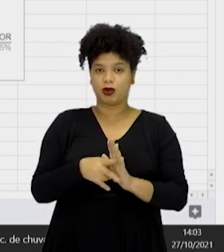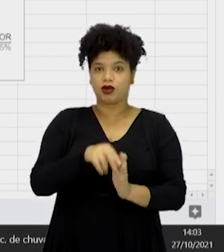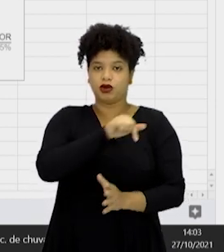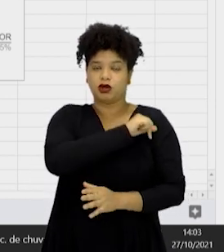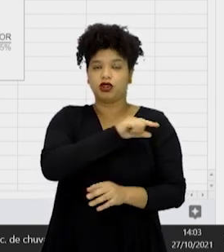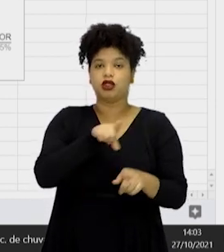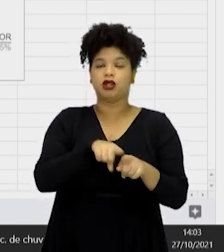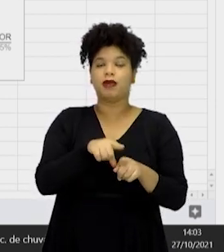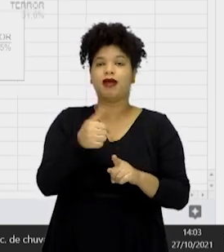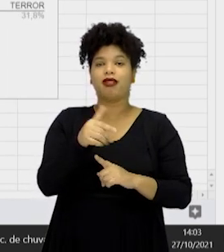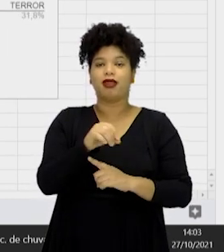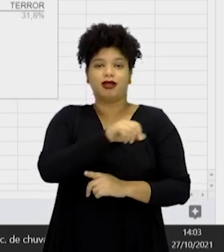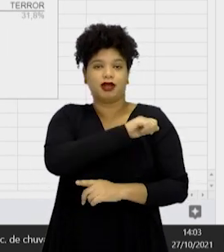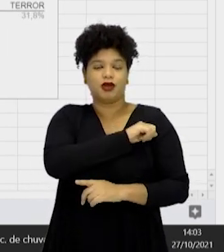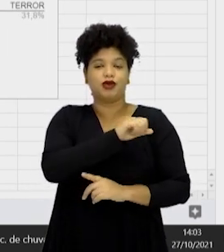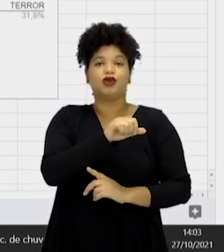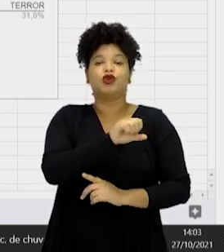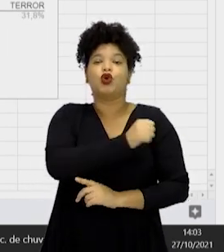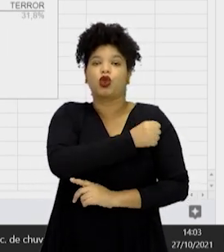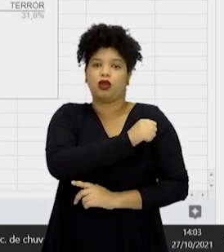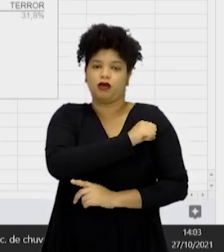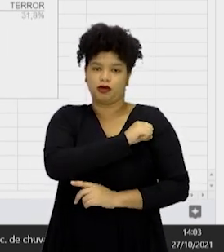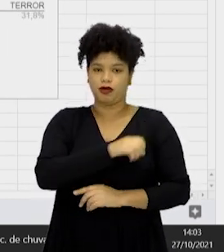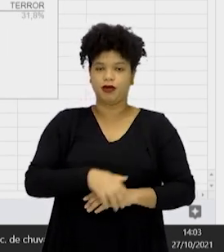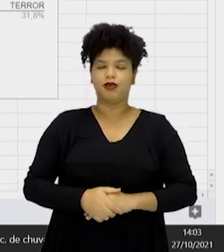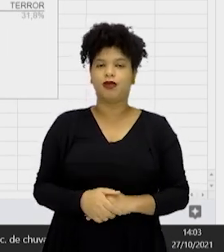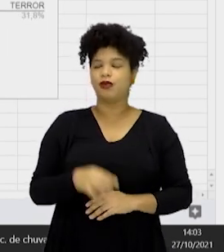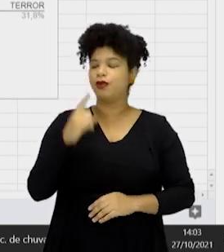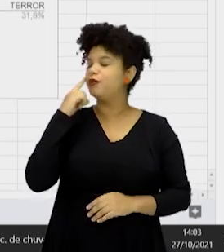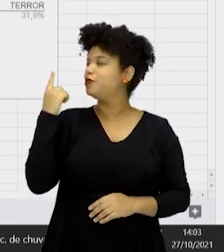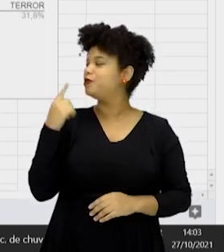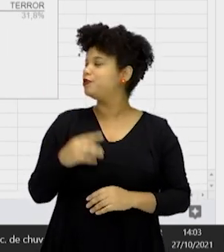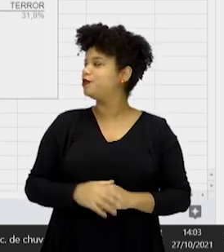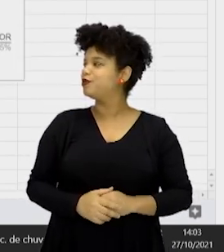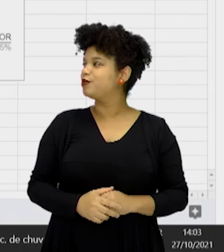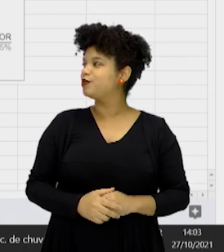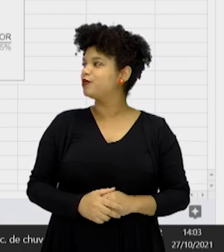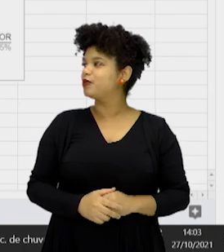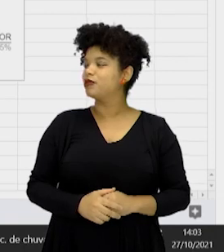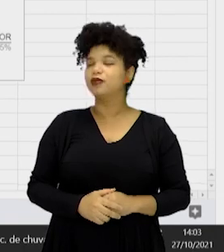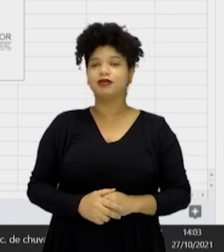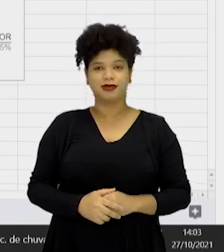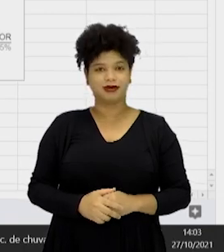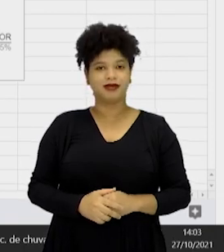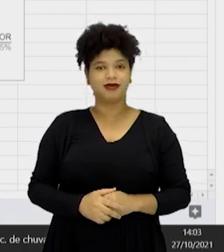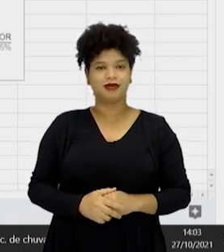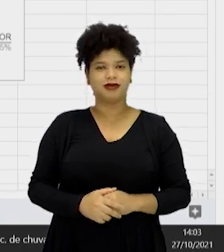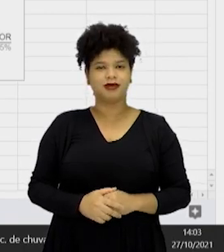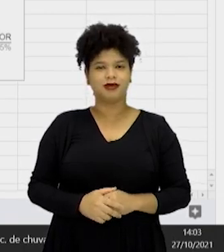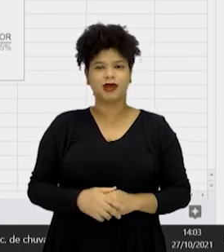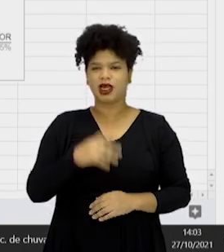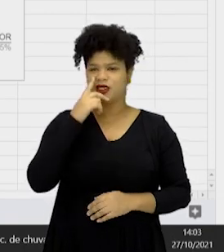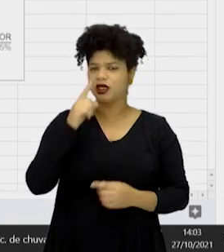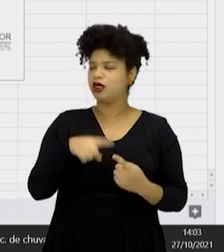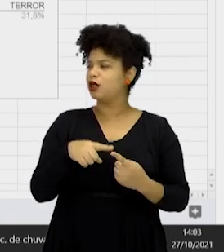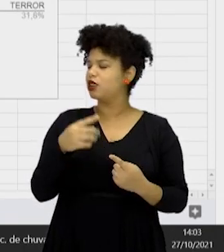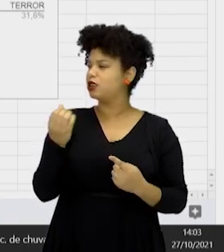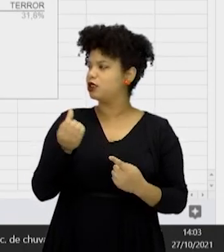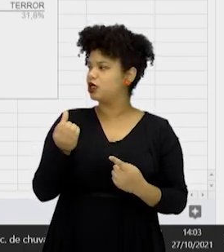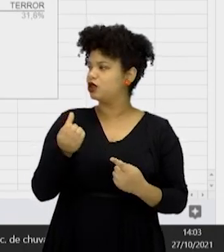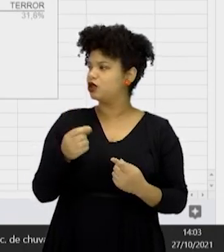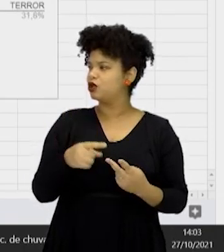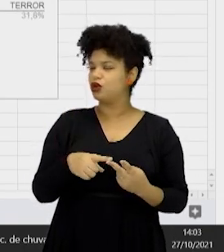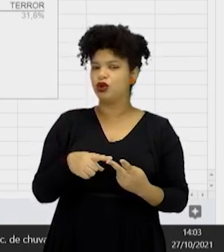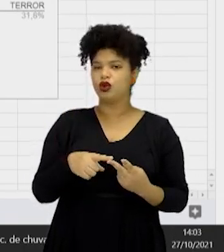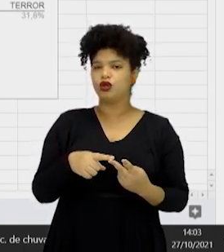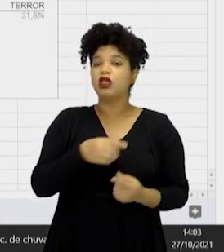do oitavo ano. Temos aqui outros gráficos, ó. Cada aba dessa é uma série, né? Acho que aqui é do sexto ano. Aqui ele